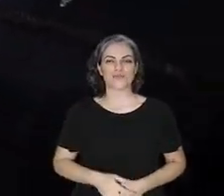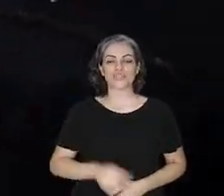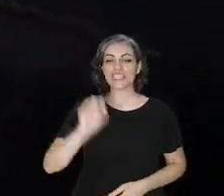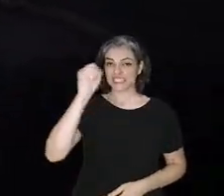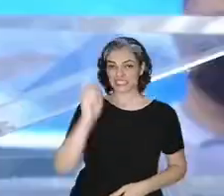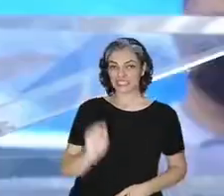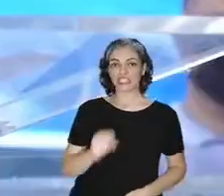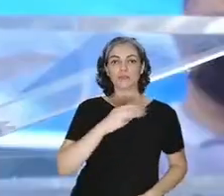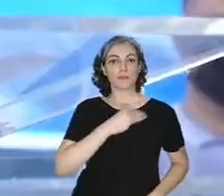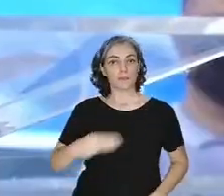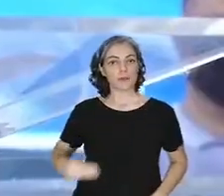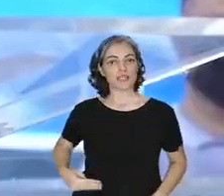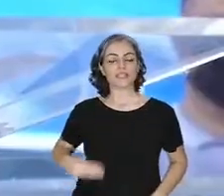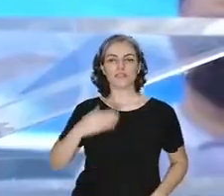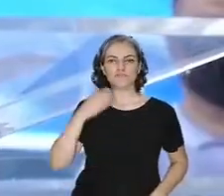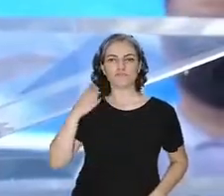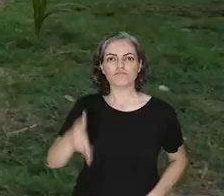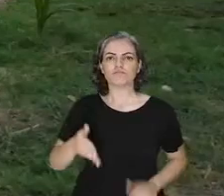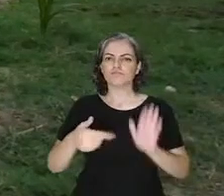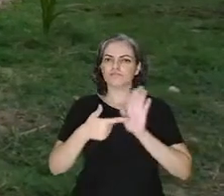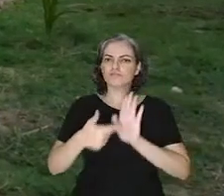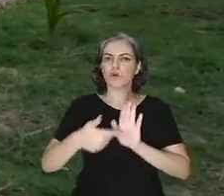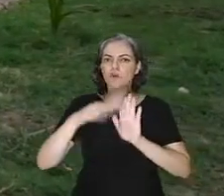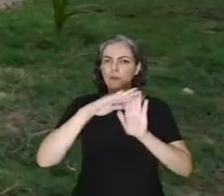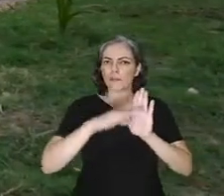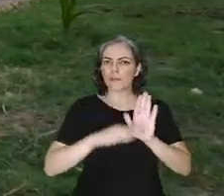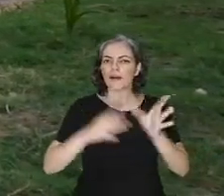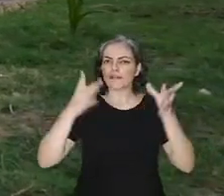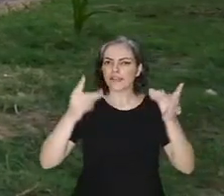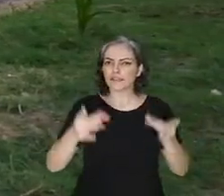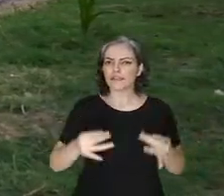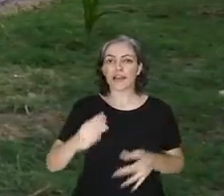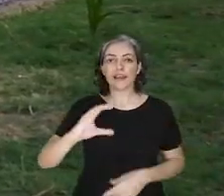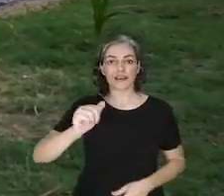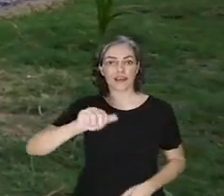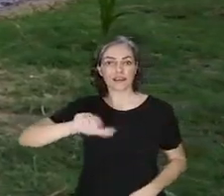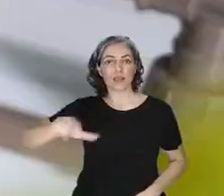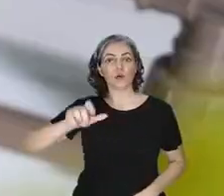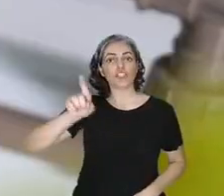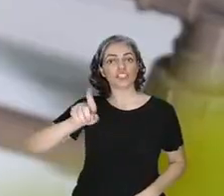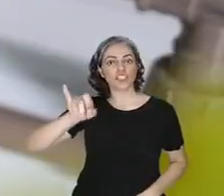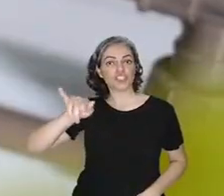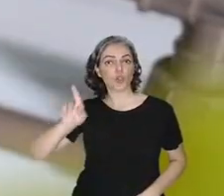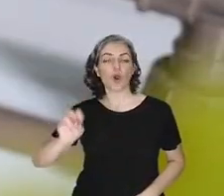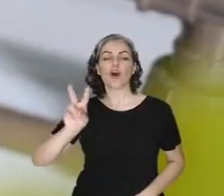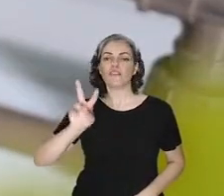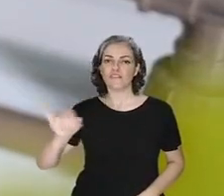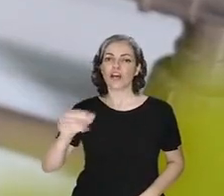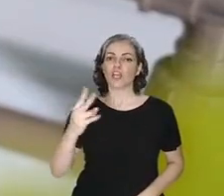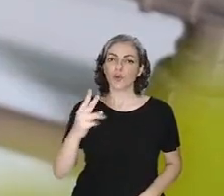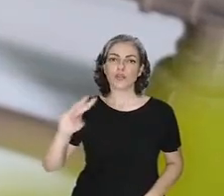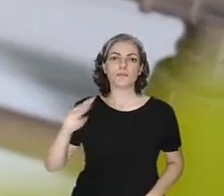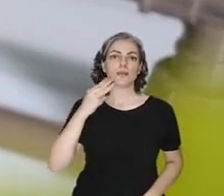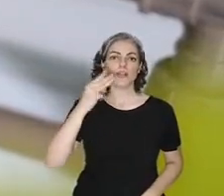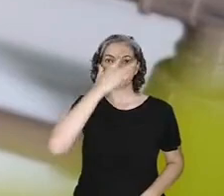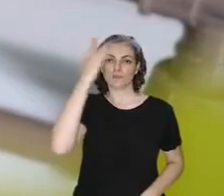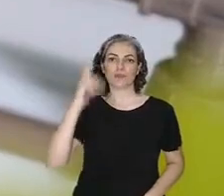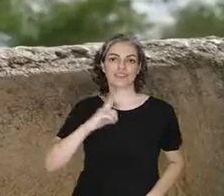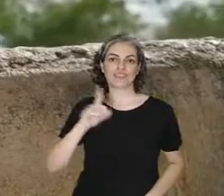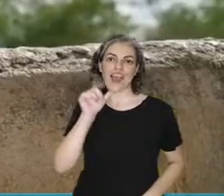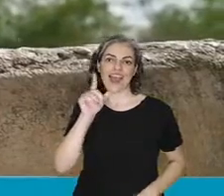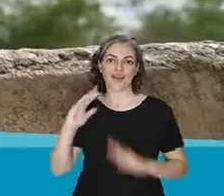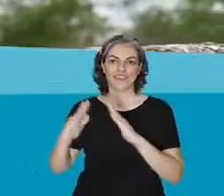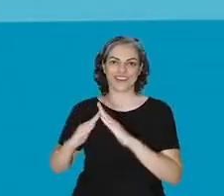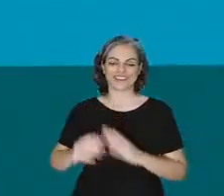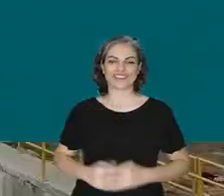Sergipe o ministro Rogério Marinho apresentou detalhes das obras do canal do Xingó que levará água às torneiras de dois milhões